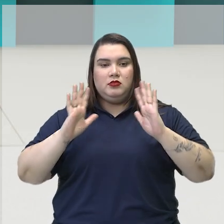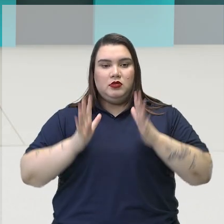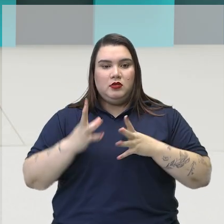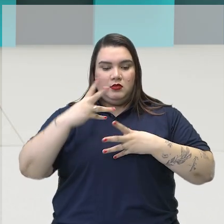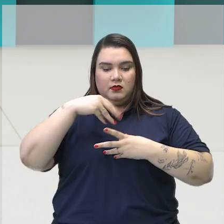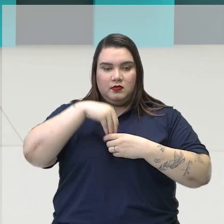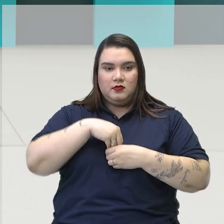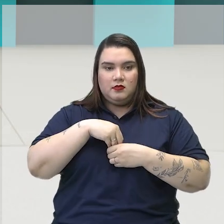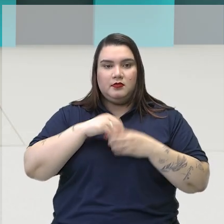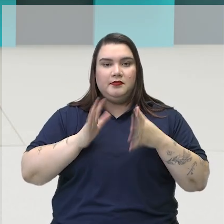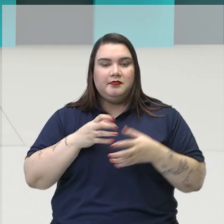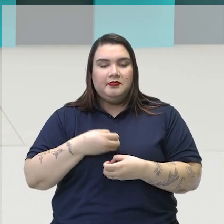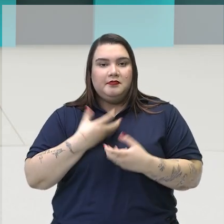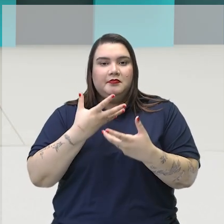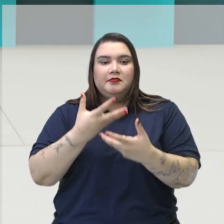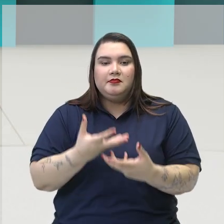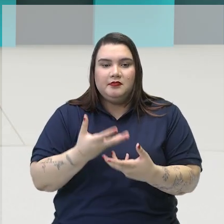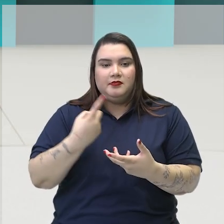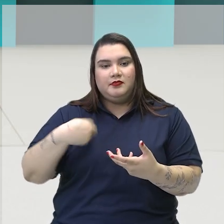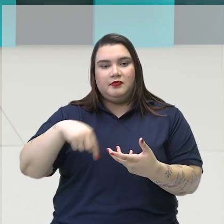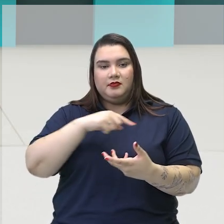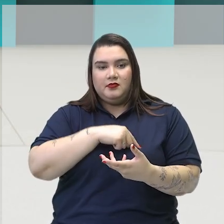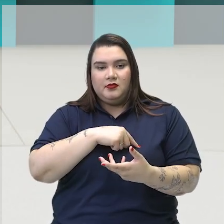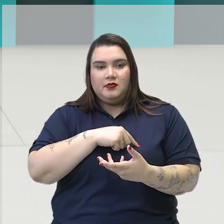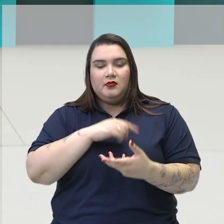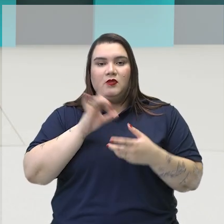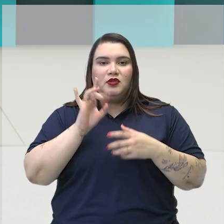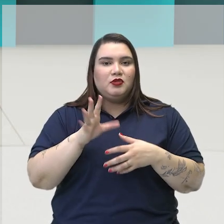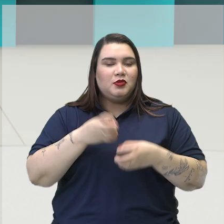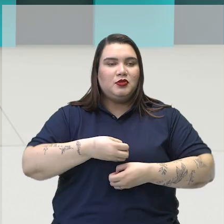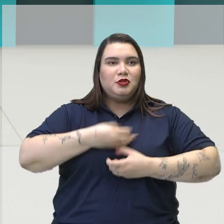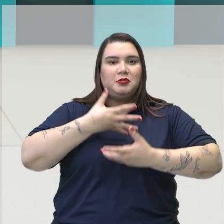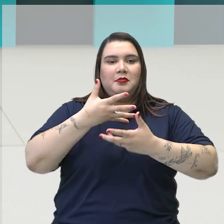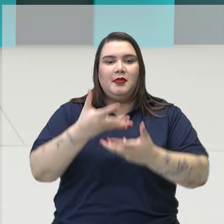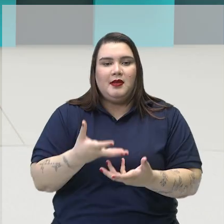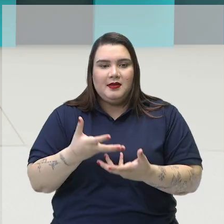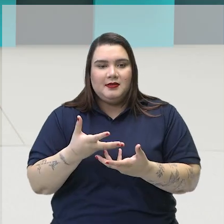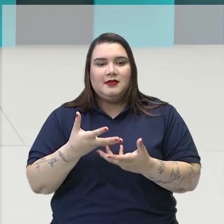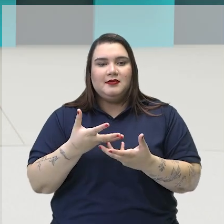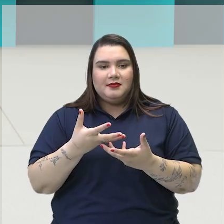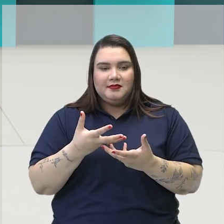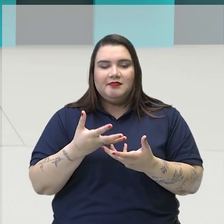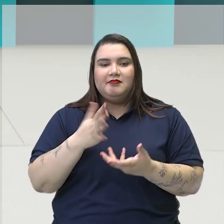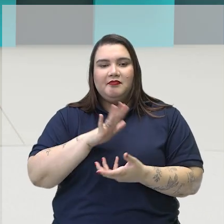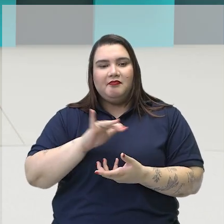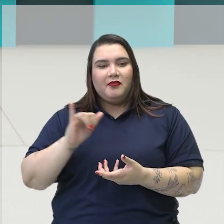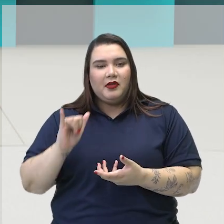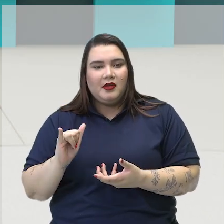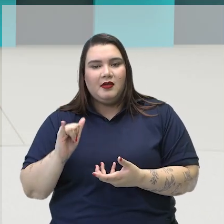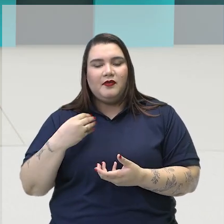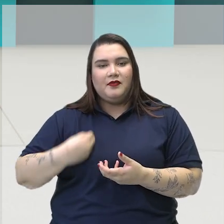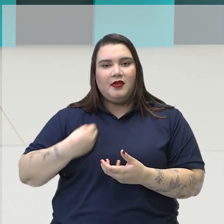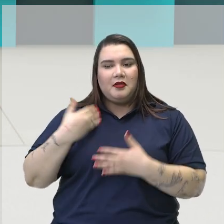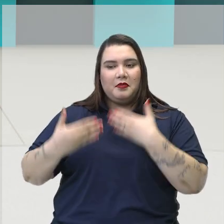da beleza que já trazemos e nós apenas transbordamos nessas águas que vamos